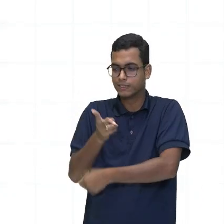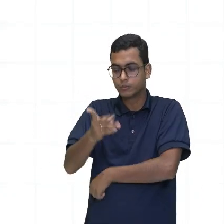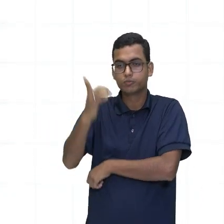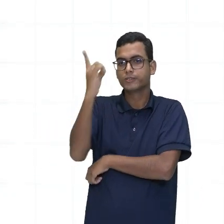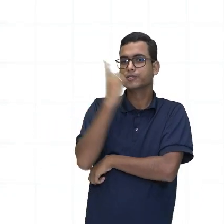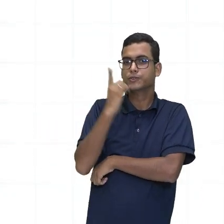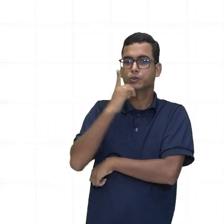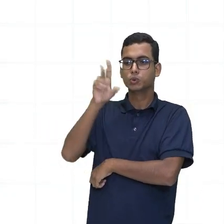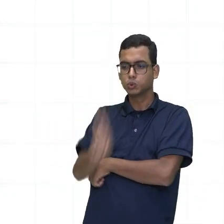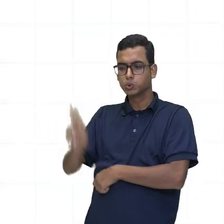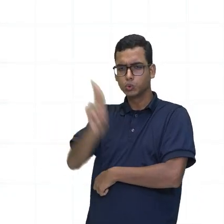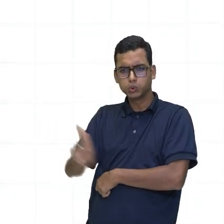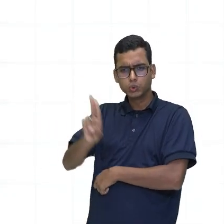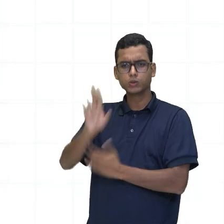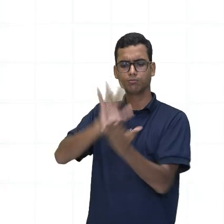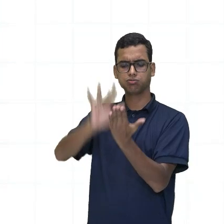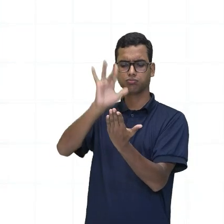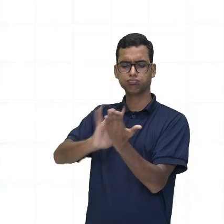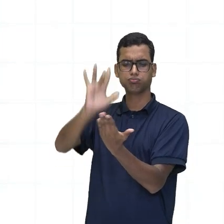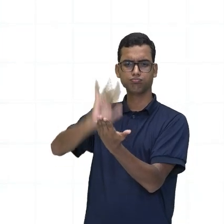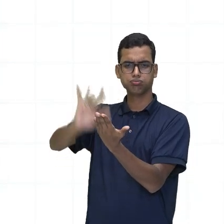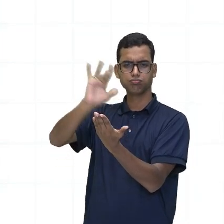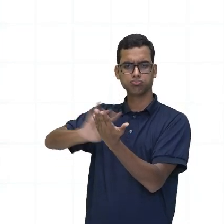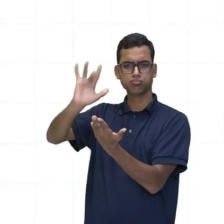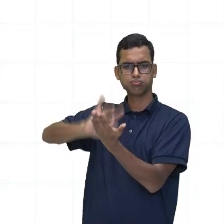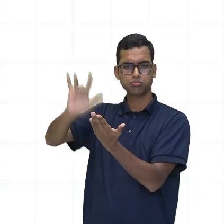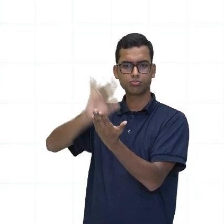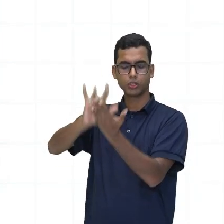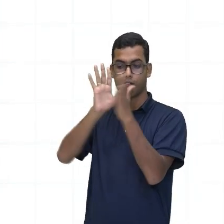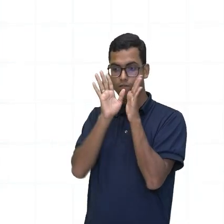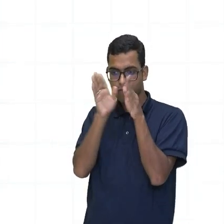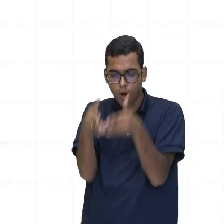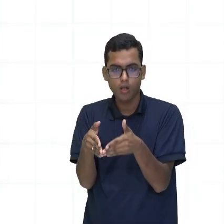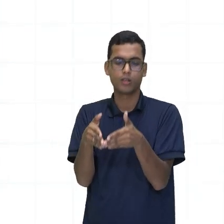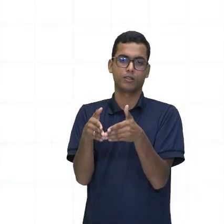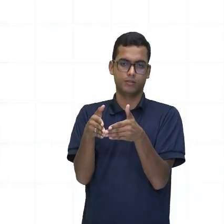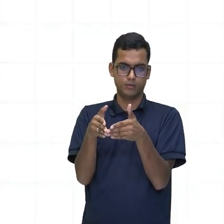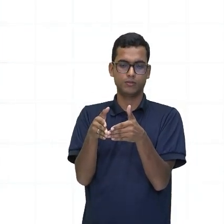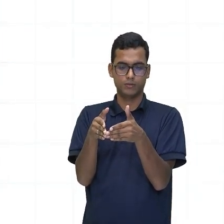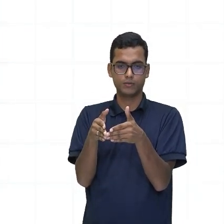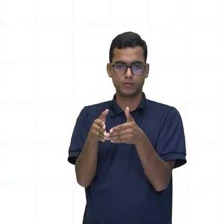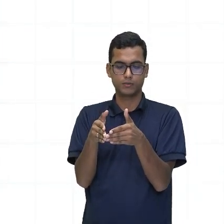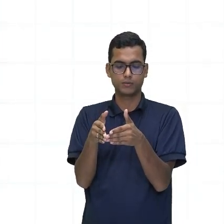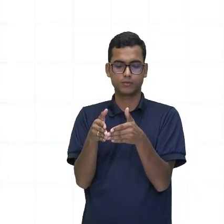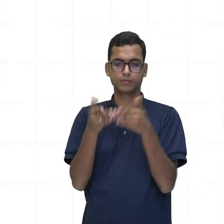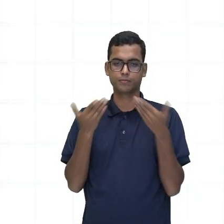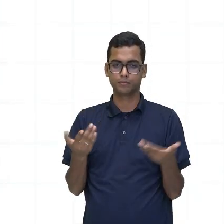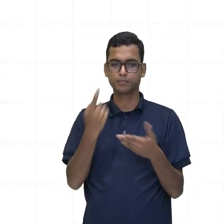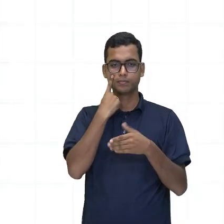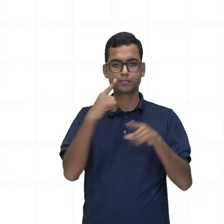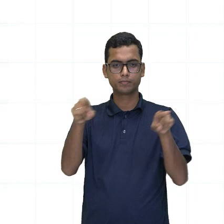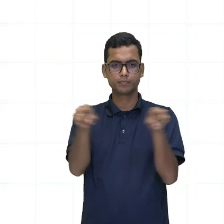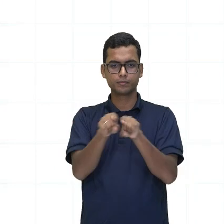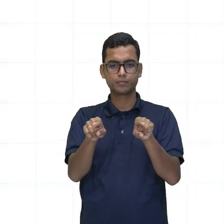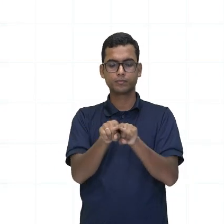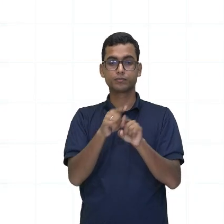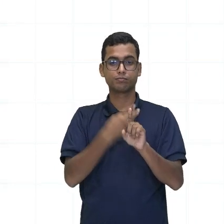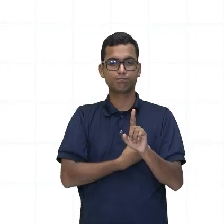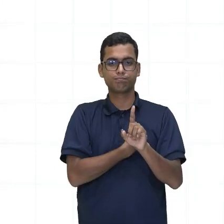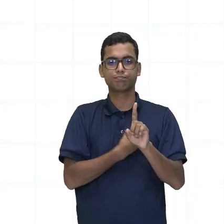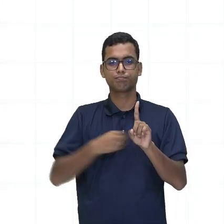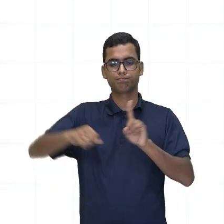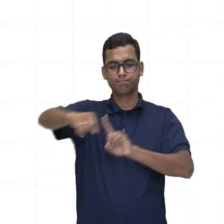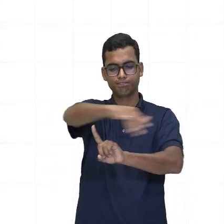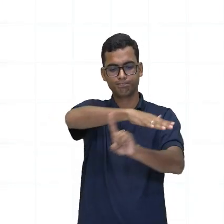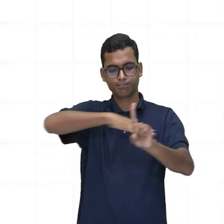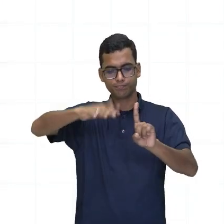naquele universo, esquecendo, digamos assim, a realidade, as pessoas que estão ao nosso redor, ok? Então o texto é